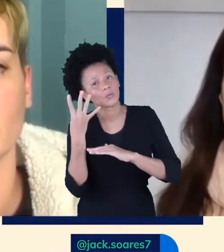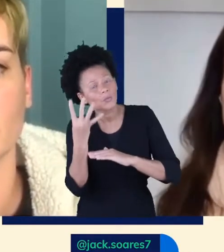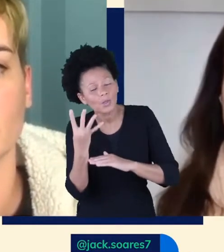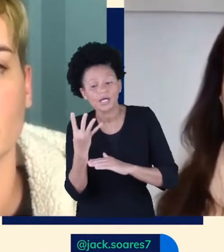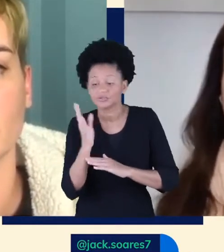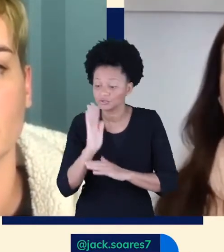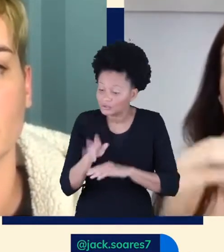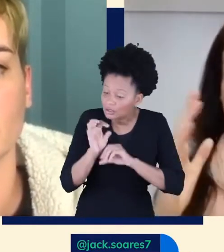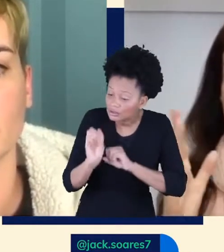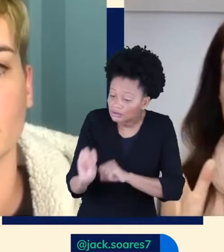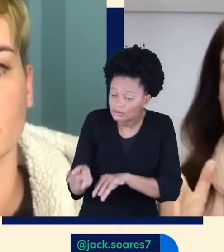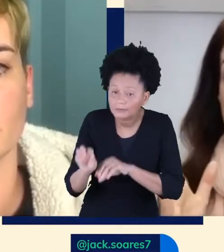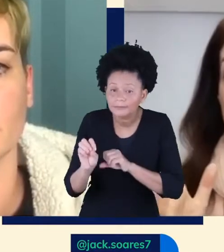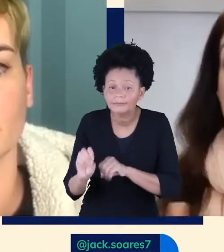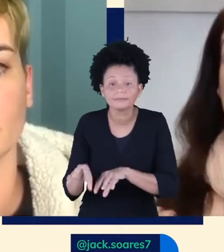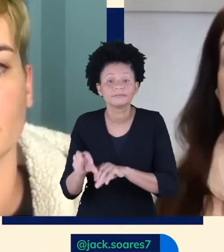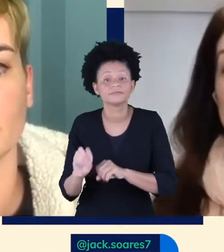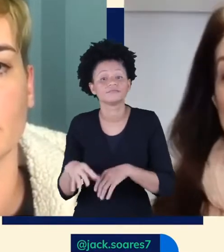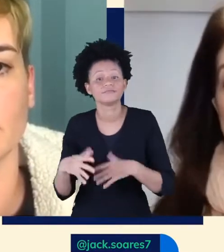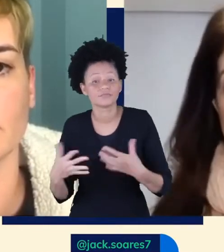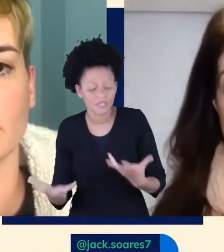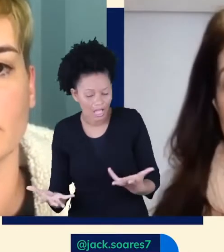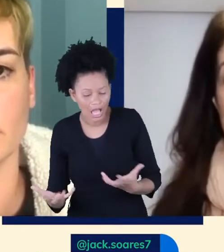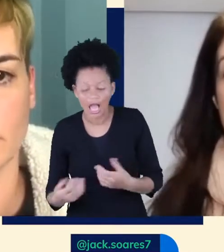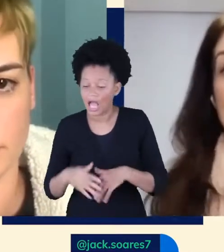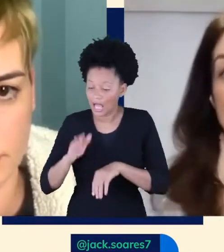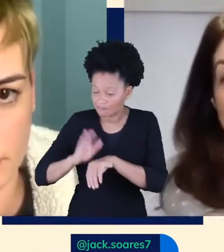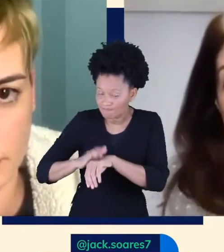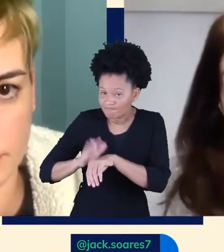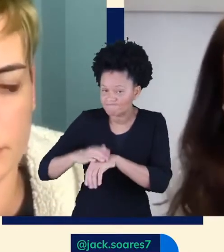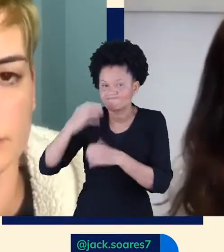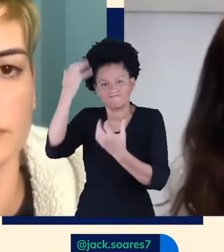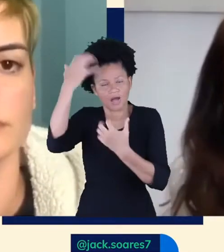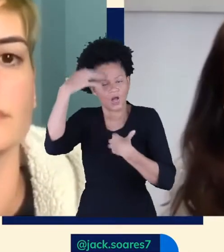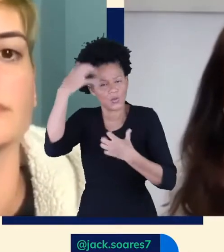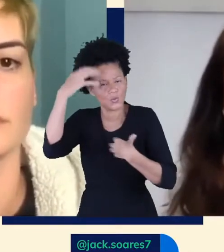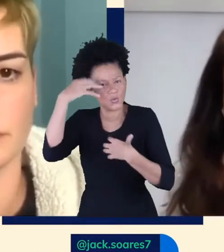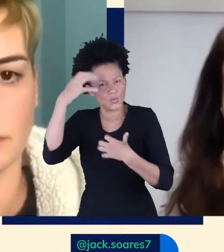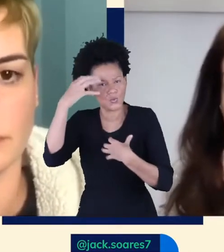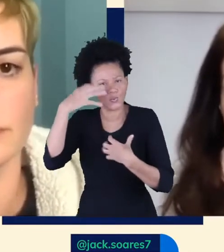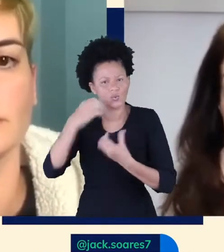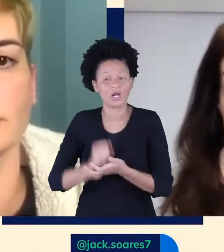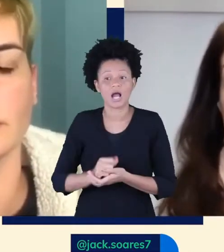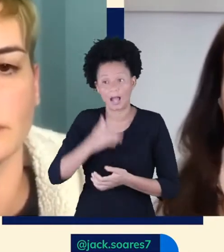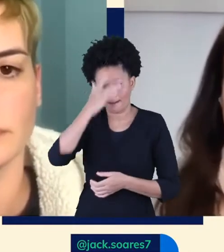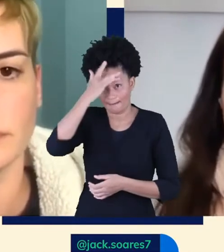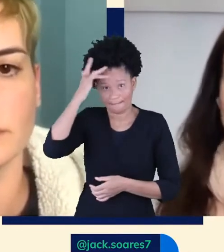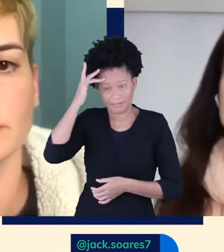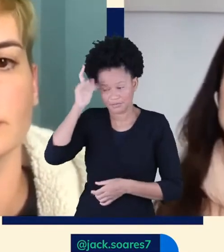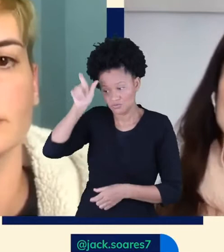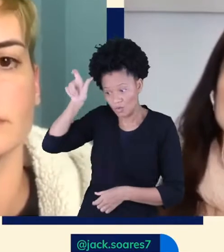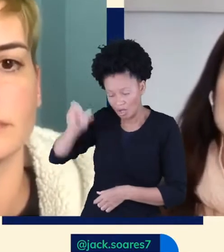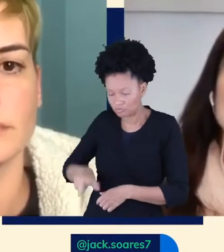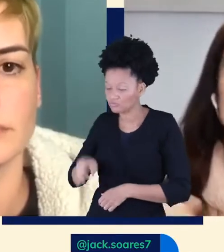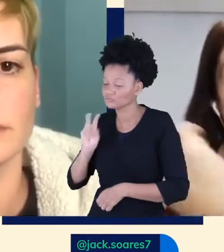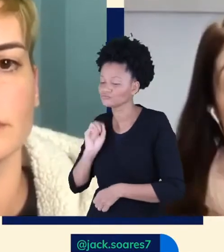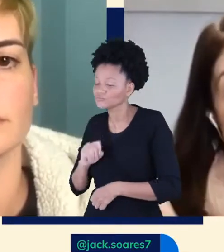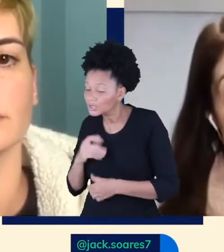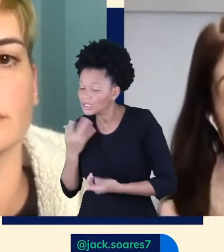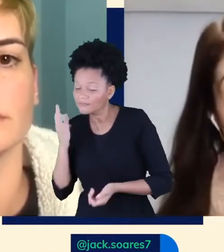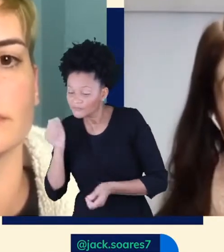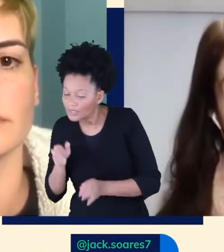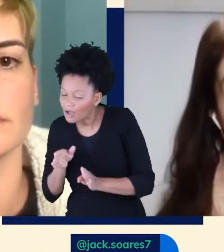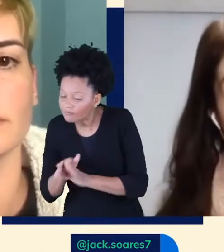ensinando a criança a tomar banho sozinha, o adulto tem que ficar ali acompanhando, mas ainda assim é possível que